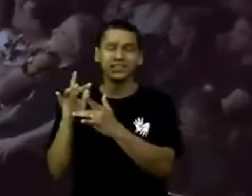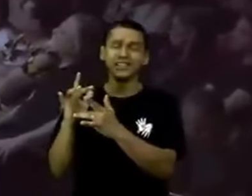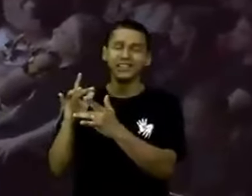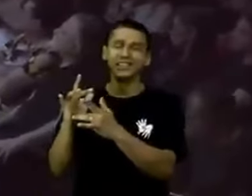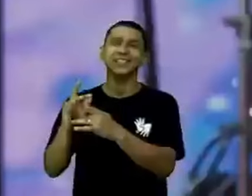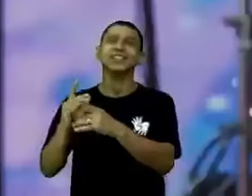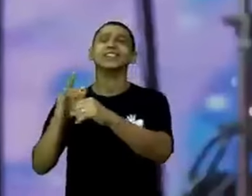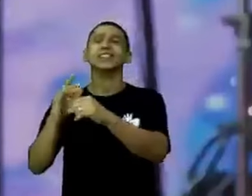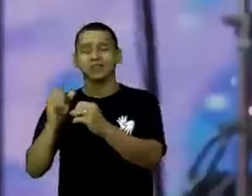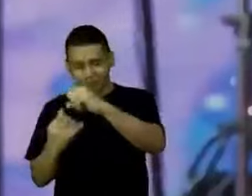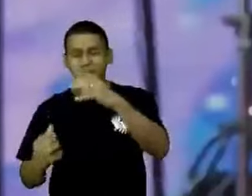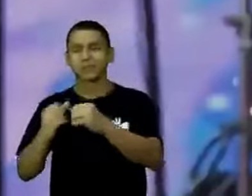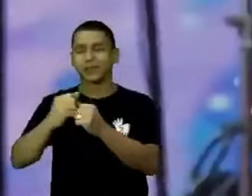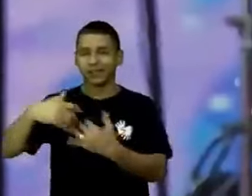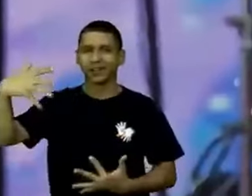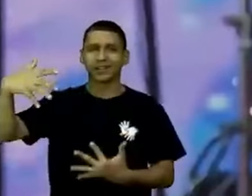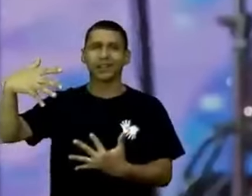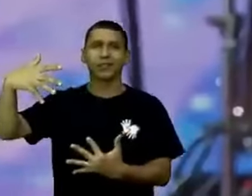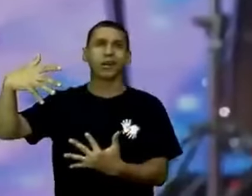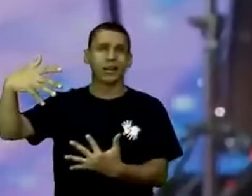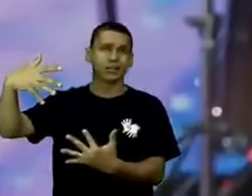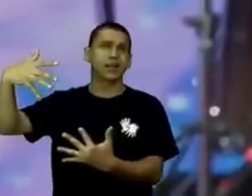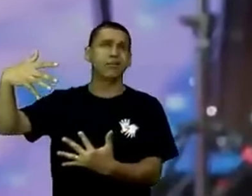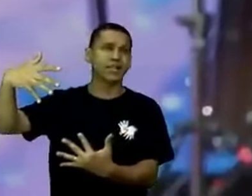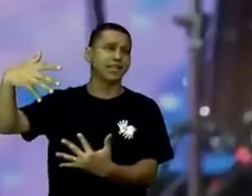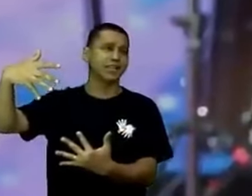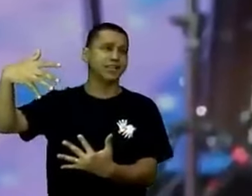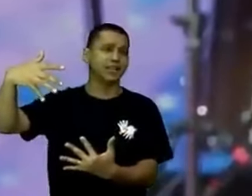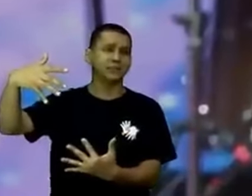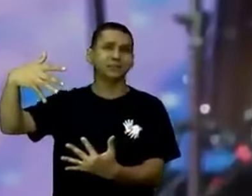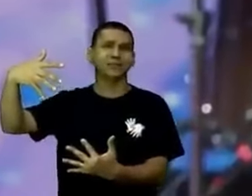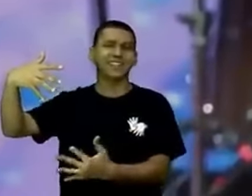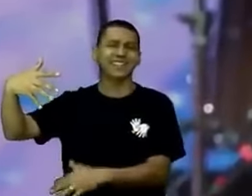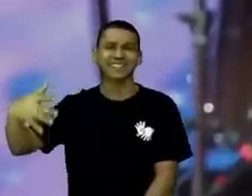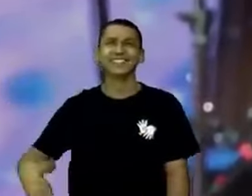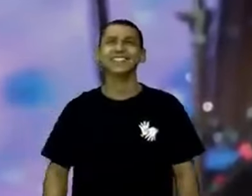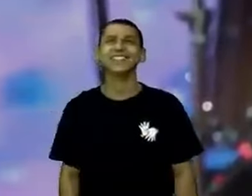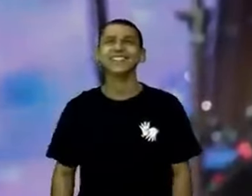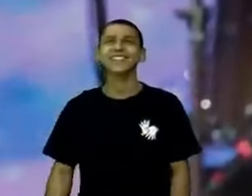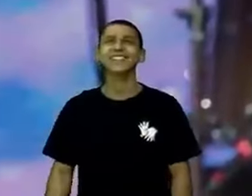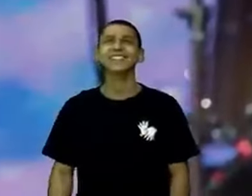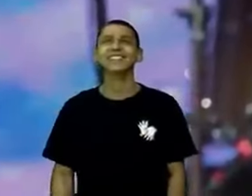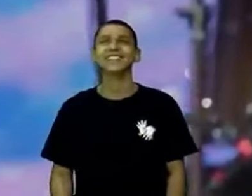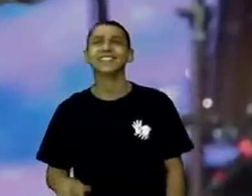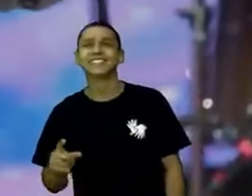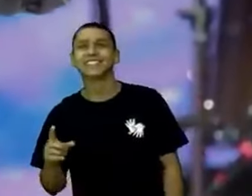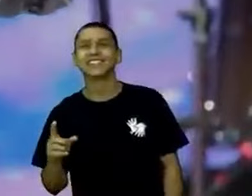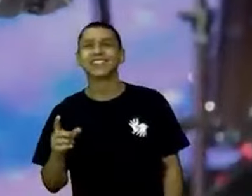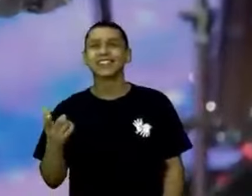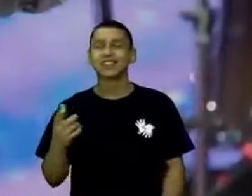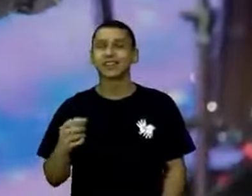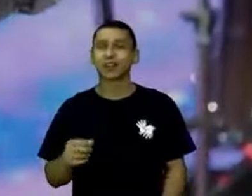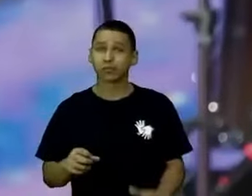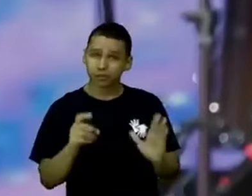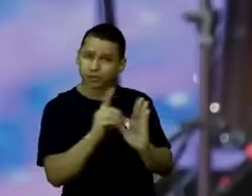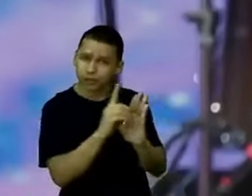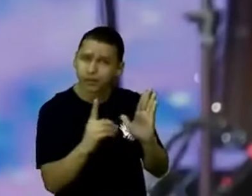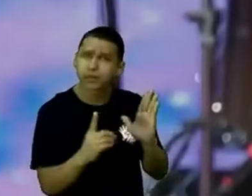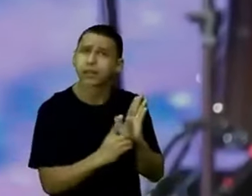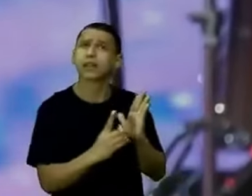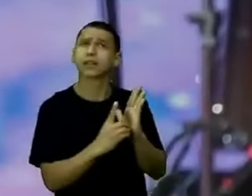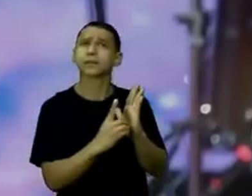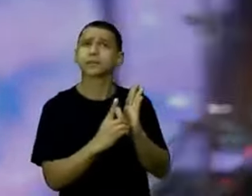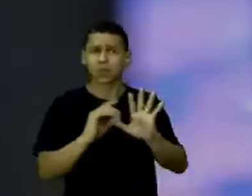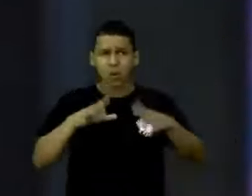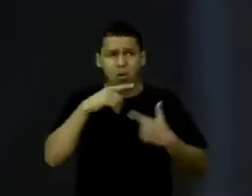Gabi, o que que você veio dizer aqui hoje? Eu vim dizer que nós estamos num ambiente onde palavras deixam de ser palavras e viram decretos. Quando